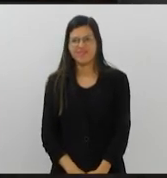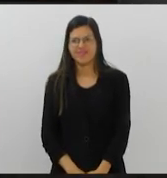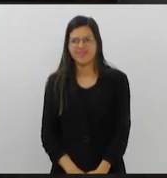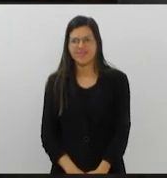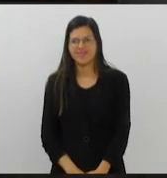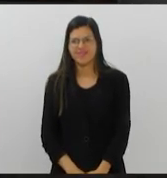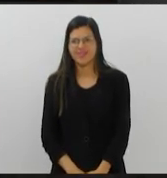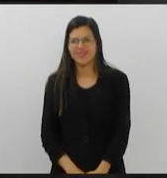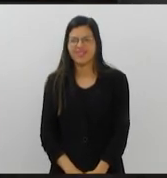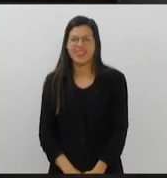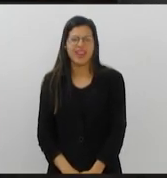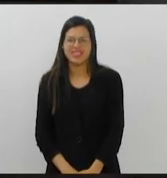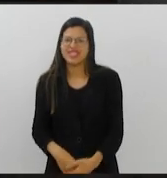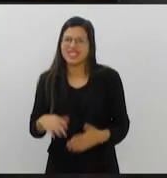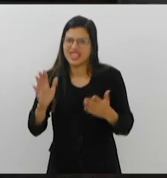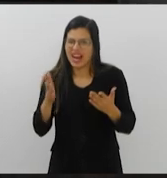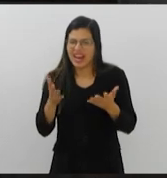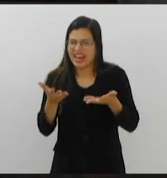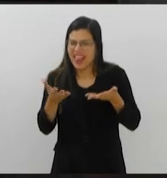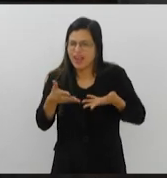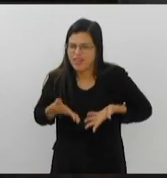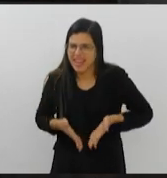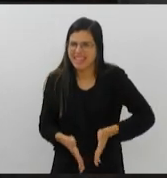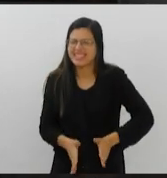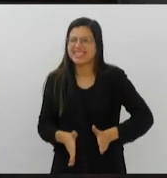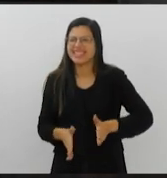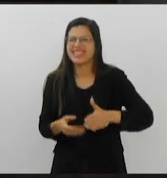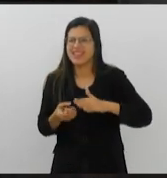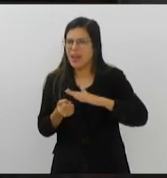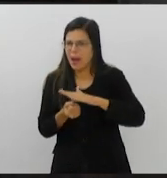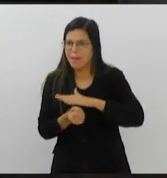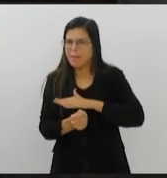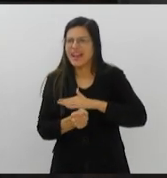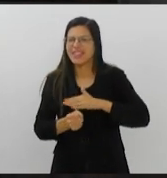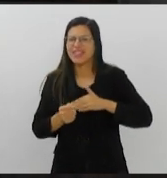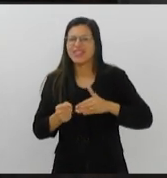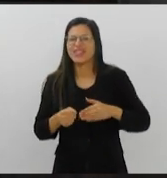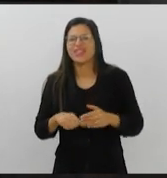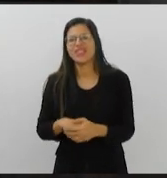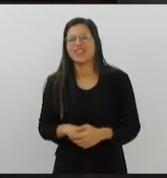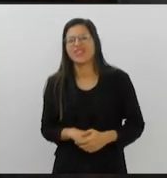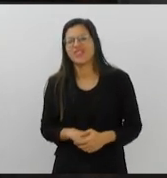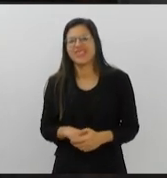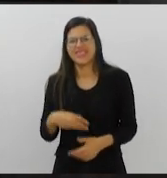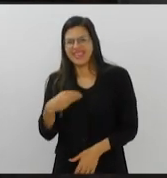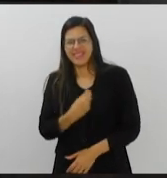Doida para partir. Partiu. Vida.